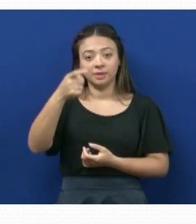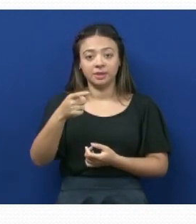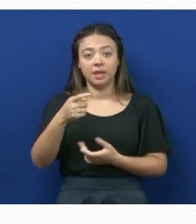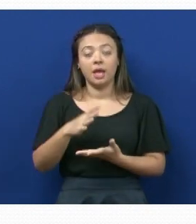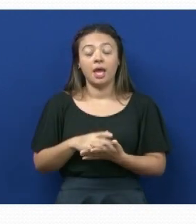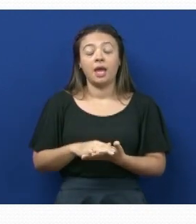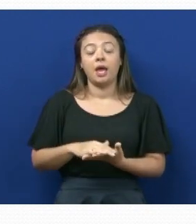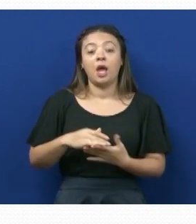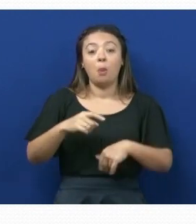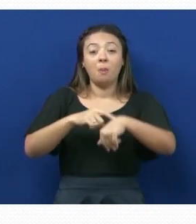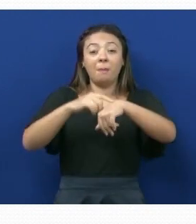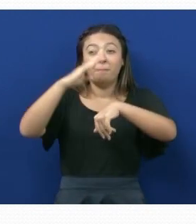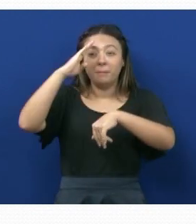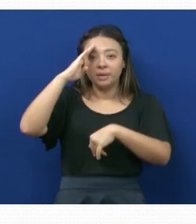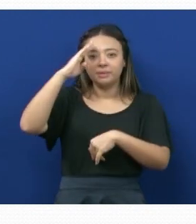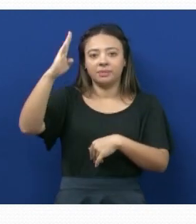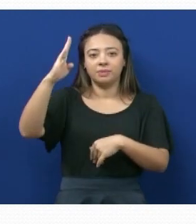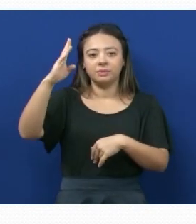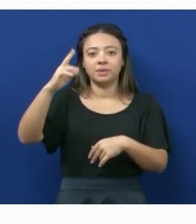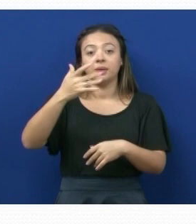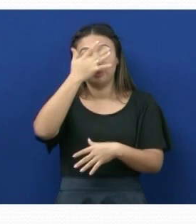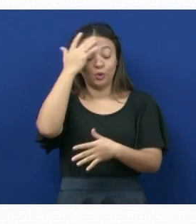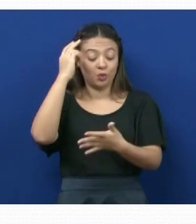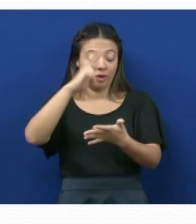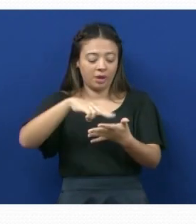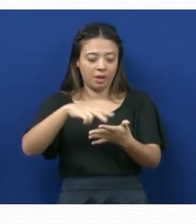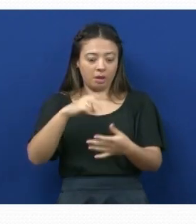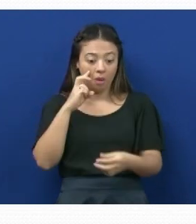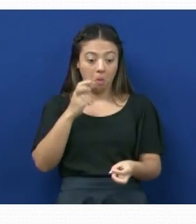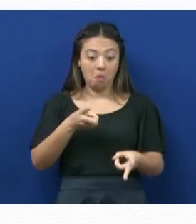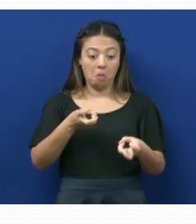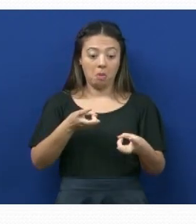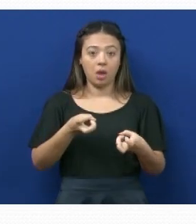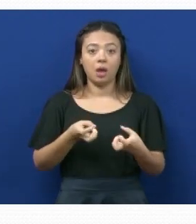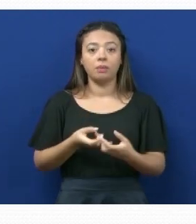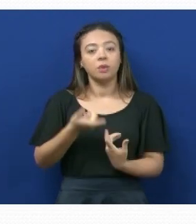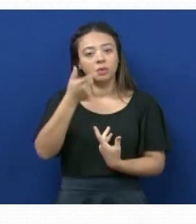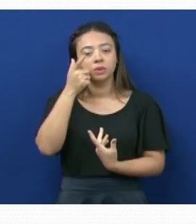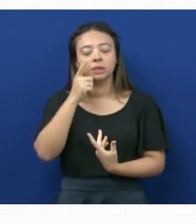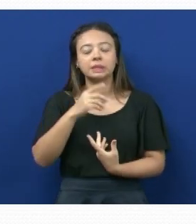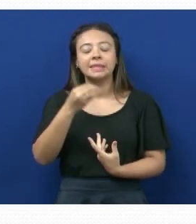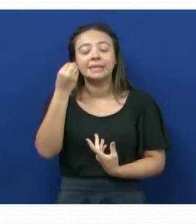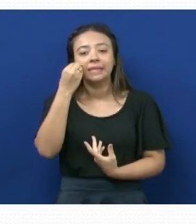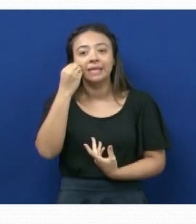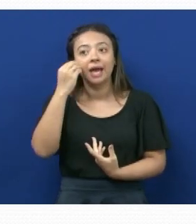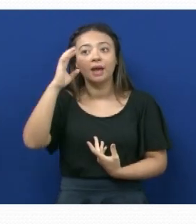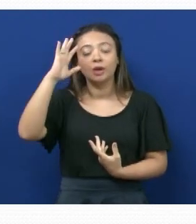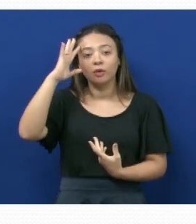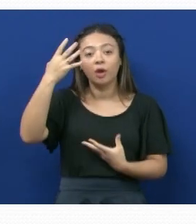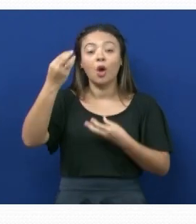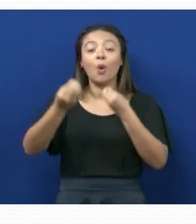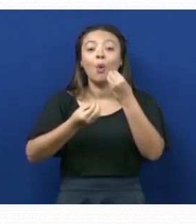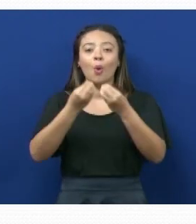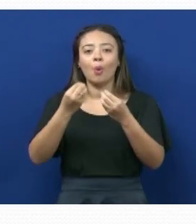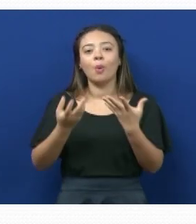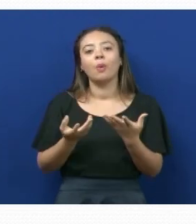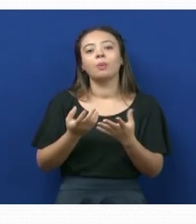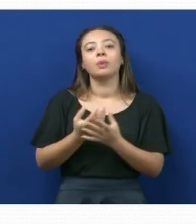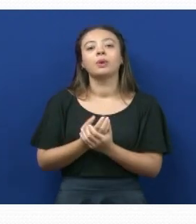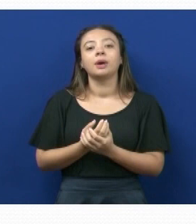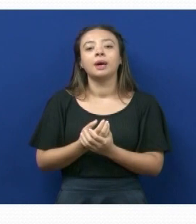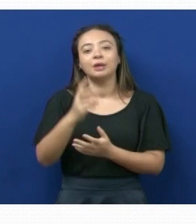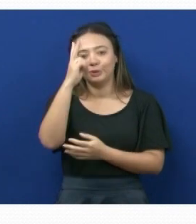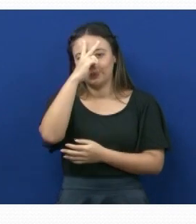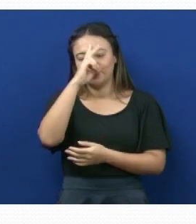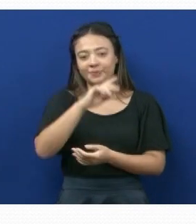que prepara o leitor ou o ouvinte para a resolução daquele conflito que foi gerado lá no início. Para finalizar a